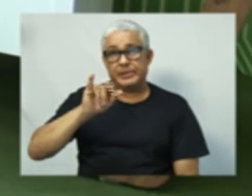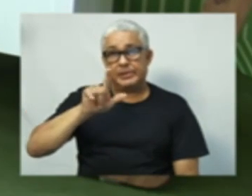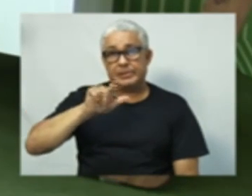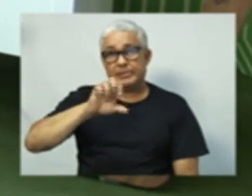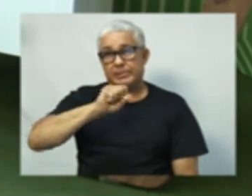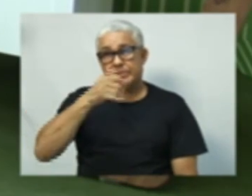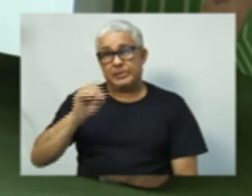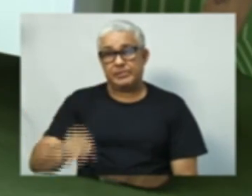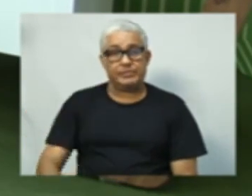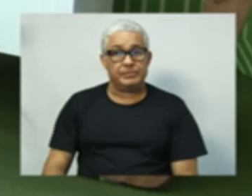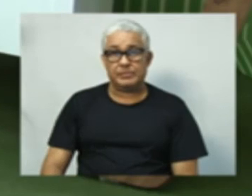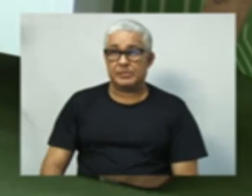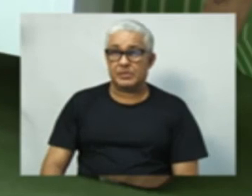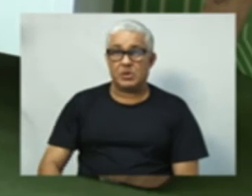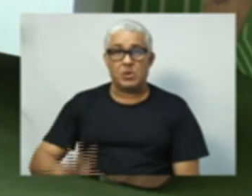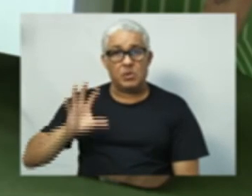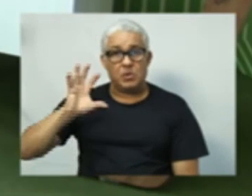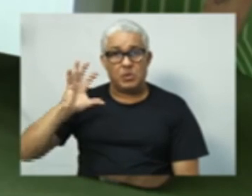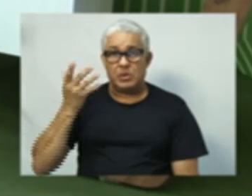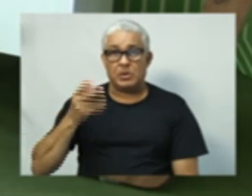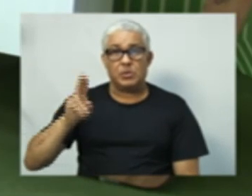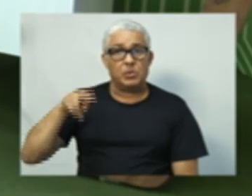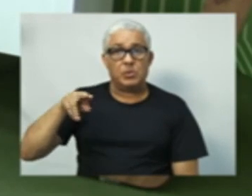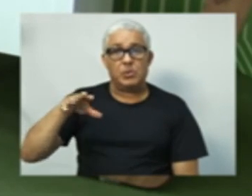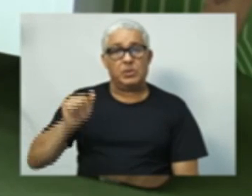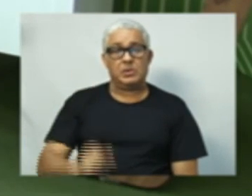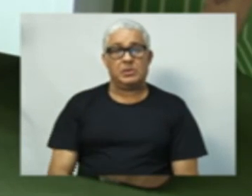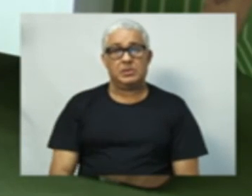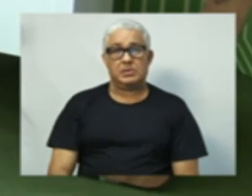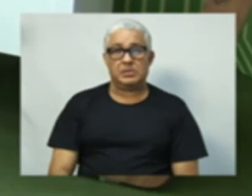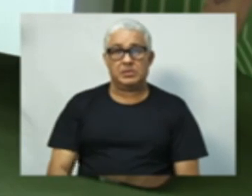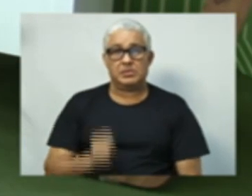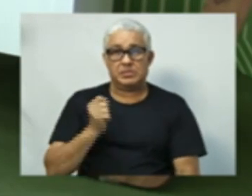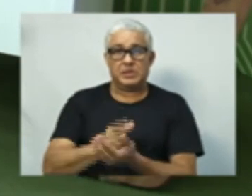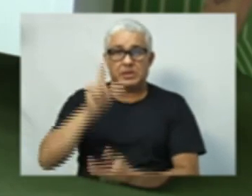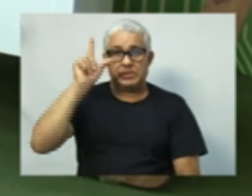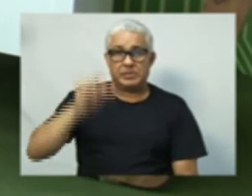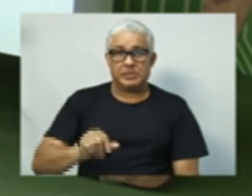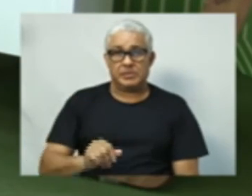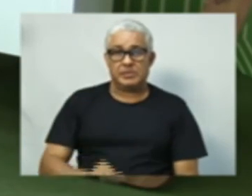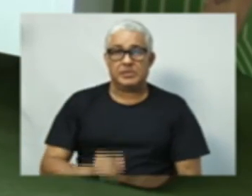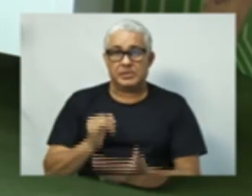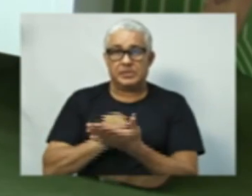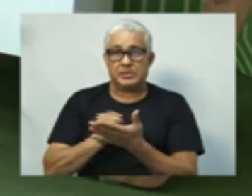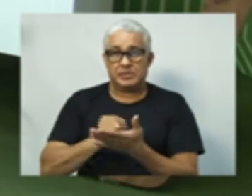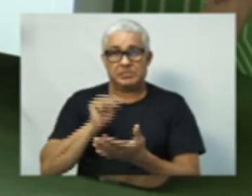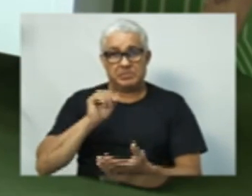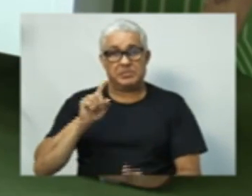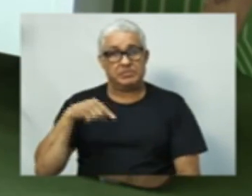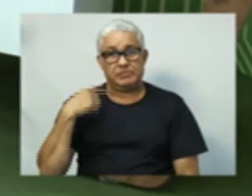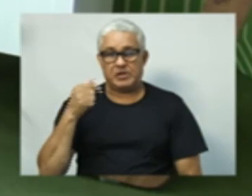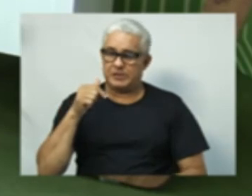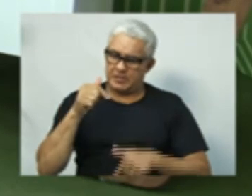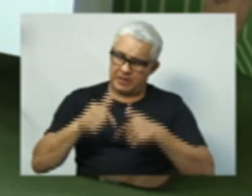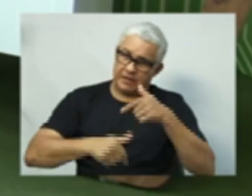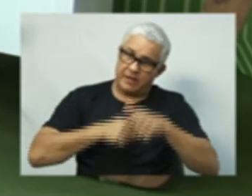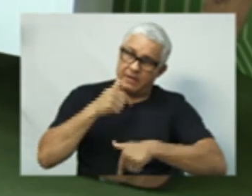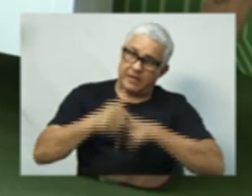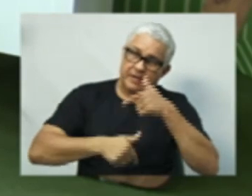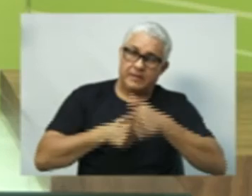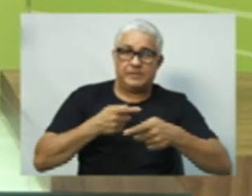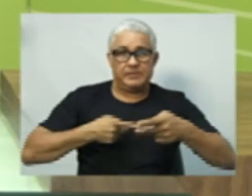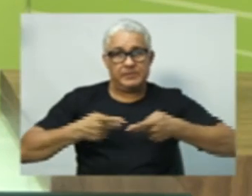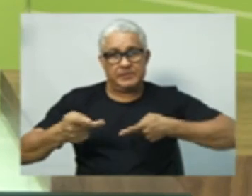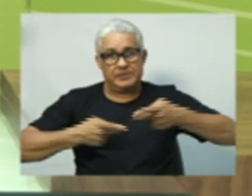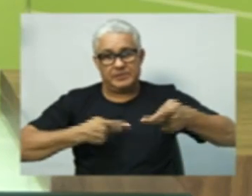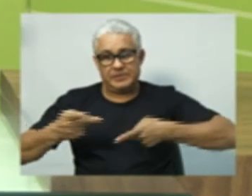total. Não vai acontecer. Não vamos pagar menos impostos, professora. Mas sim, professora. Se nós trabalharmos, né, o